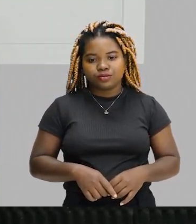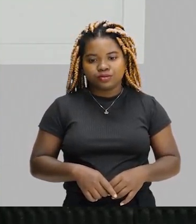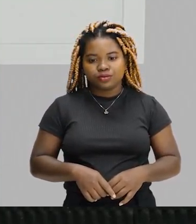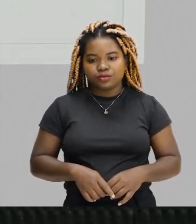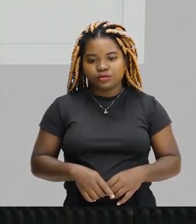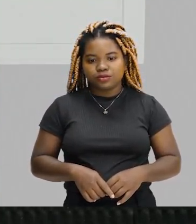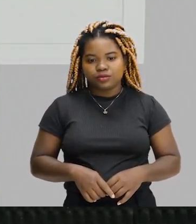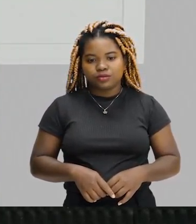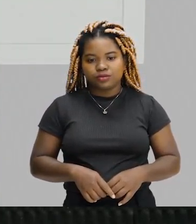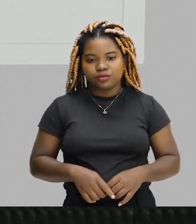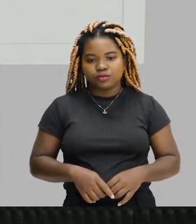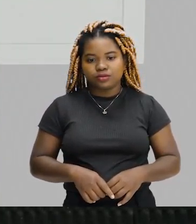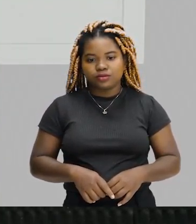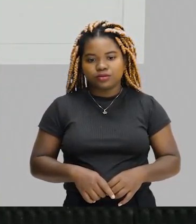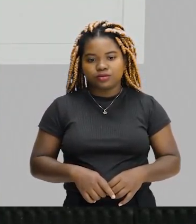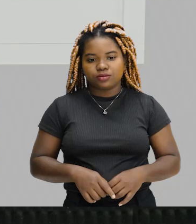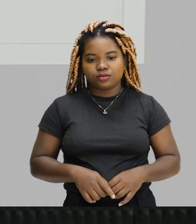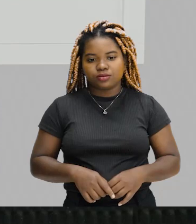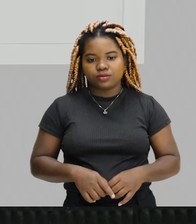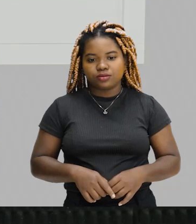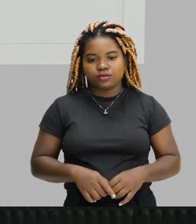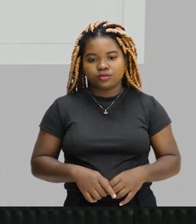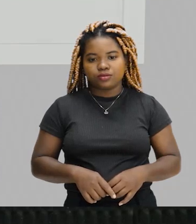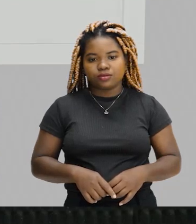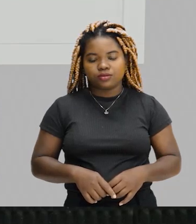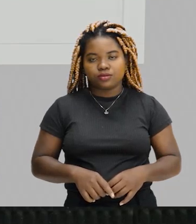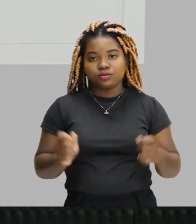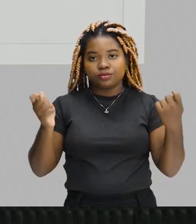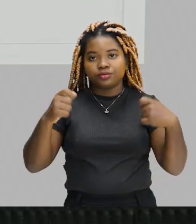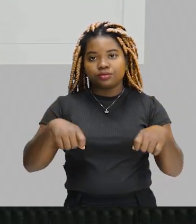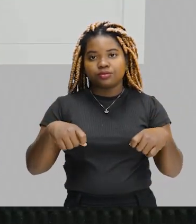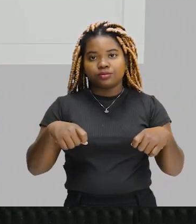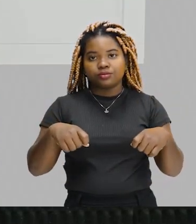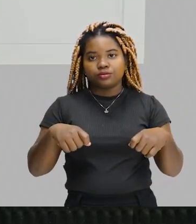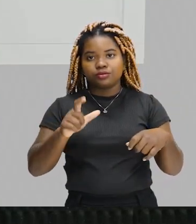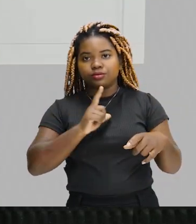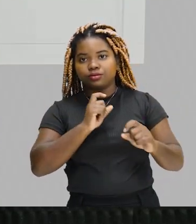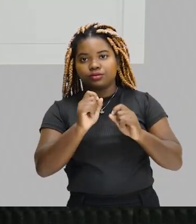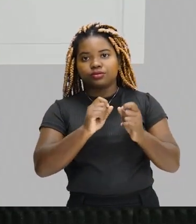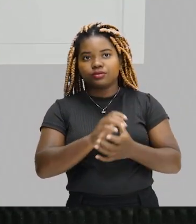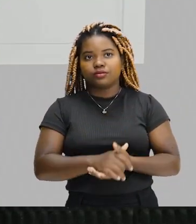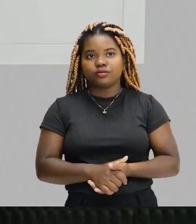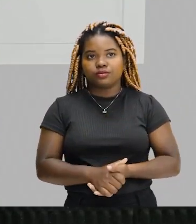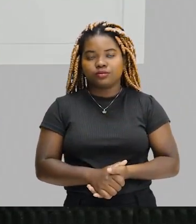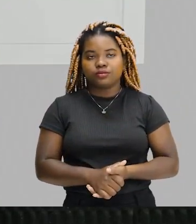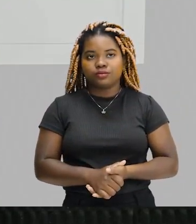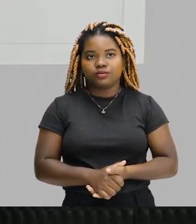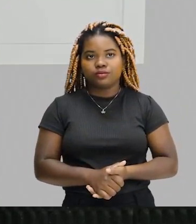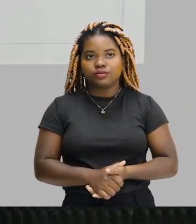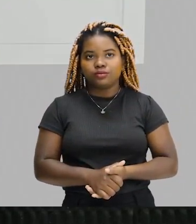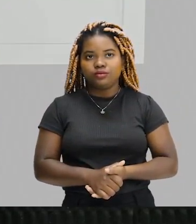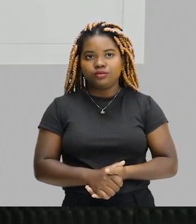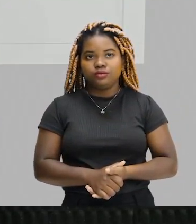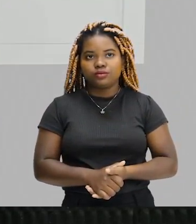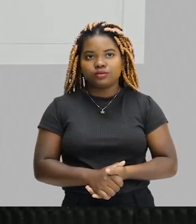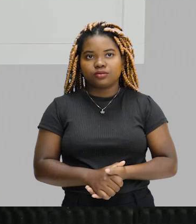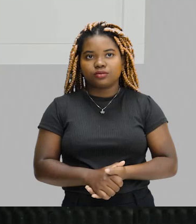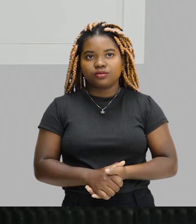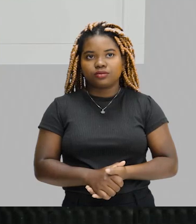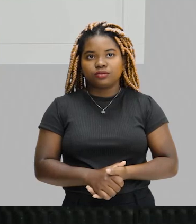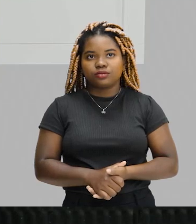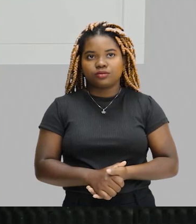Mais 2/3. Tá ok? Então nós podemos fazer o seguinte. Ó. A gente conserva aqui